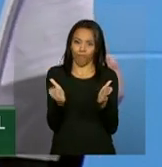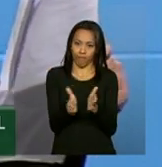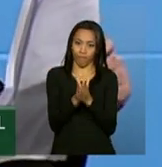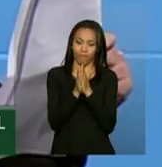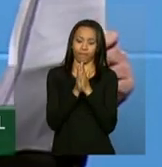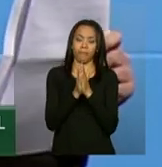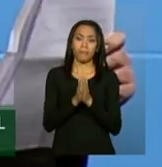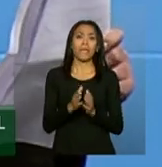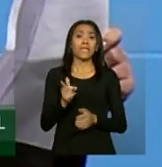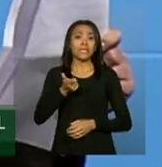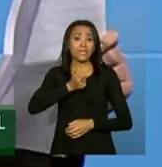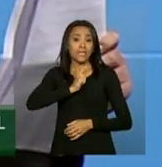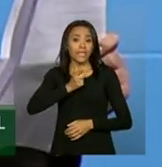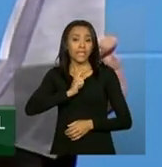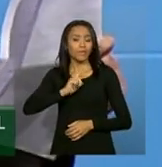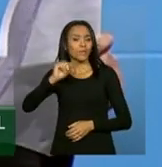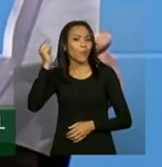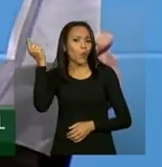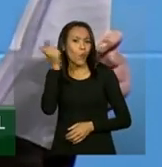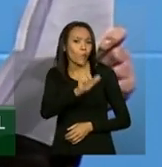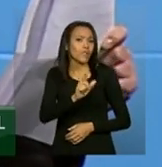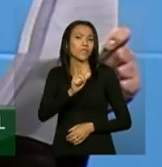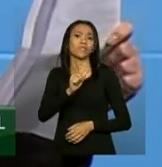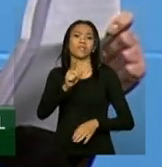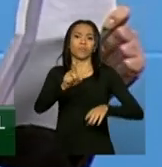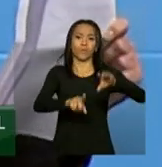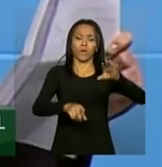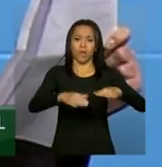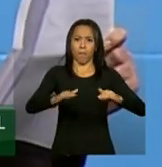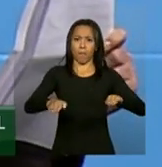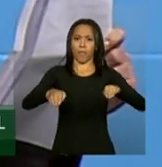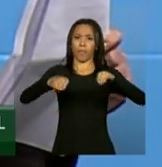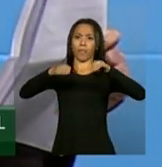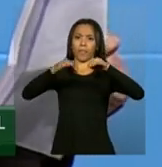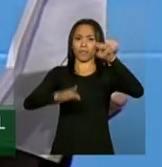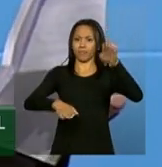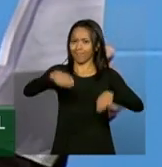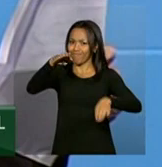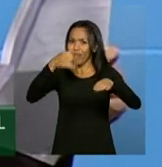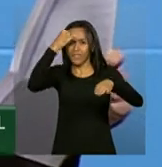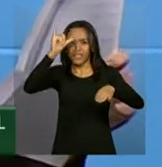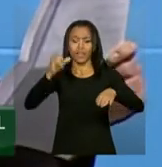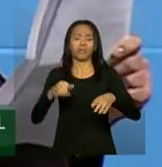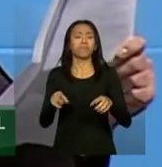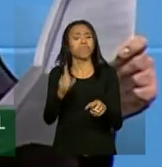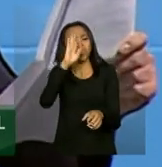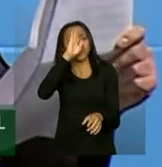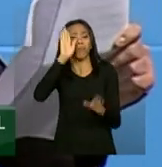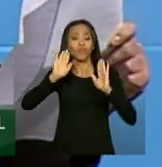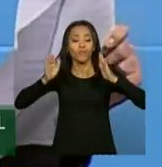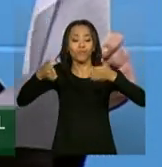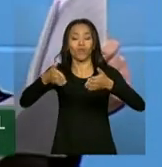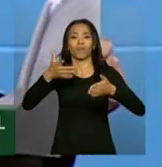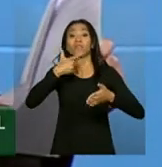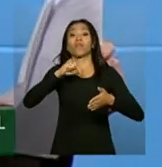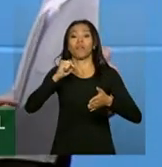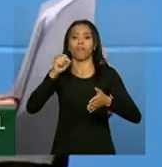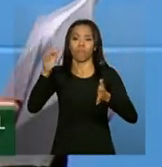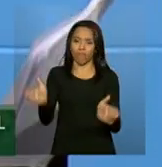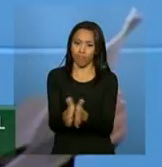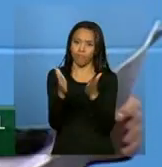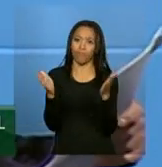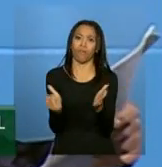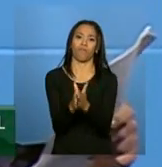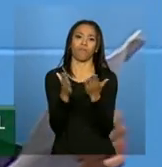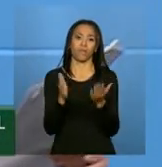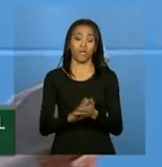Temos avançado na redução da desigualdade, no aumento da renda da população, em especial para a população mais pobre. O desemprego está no mais